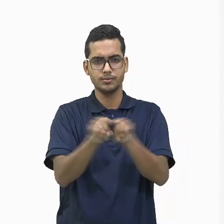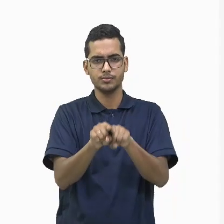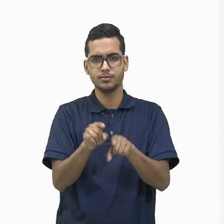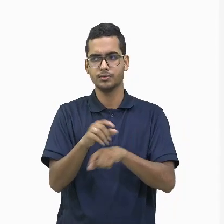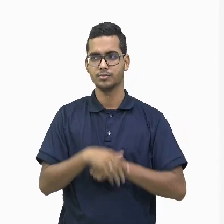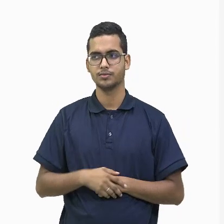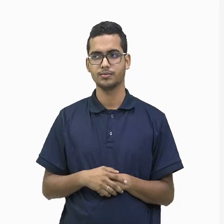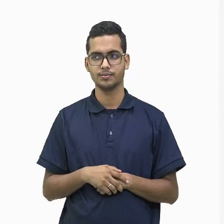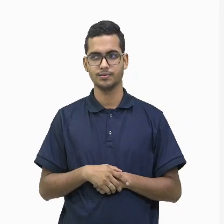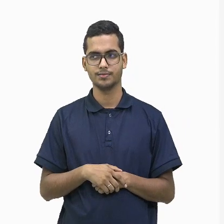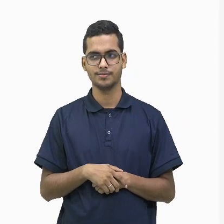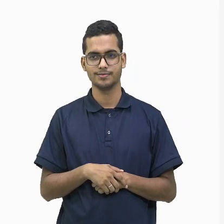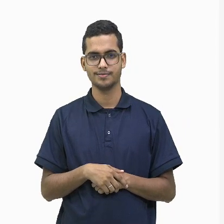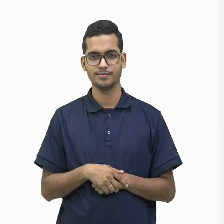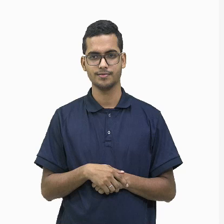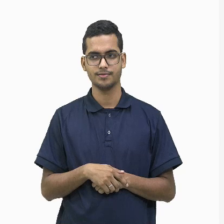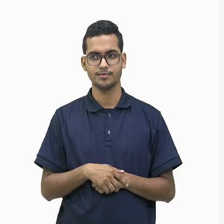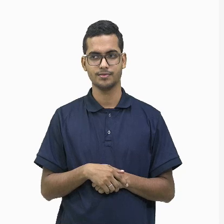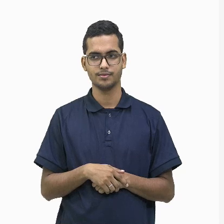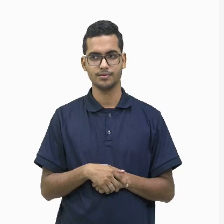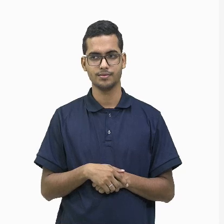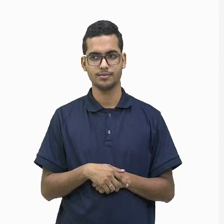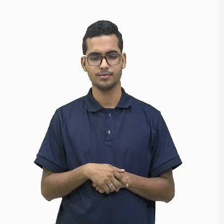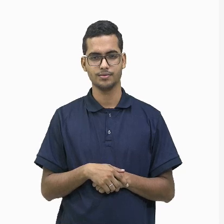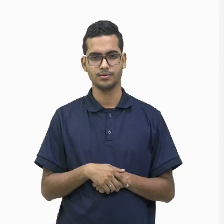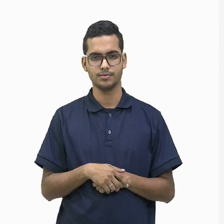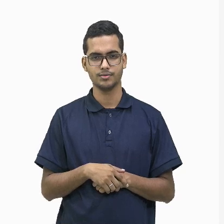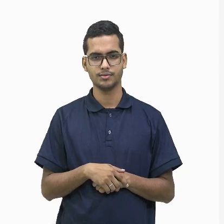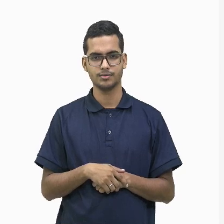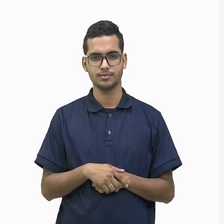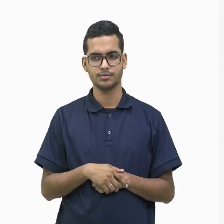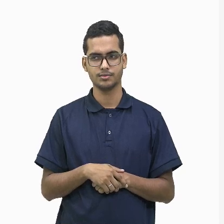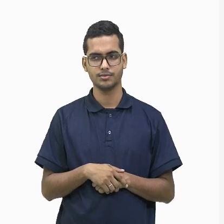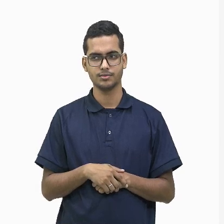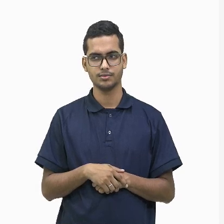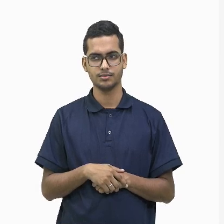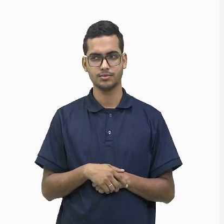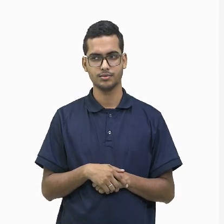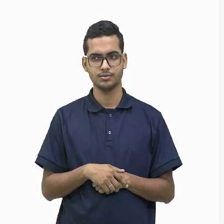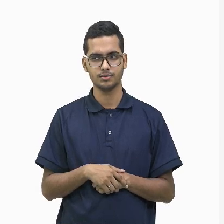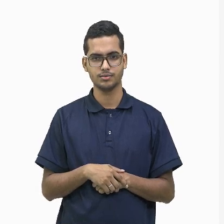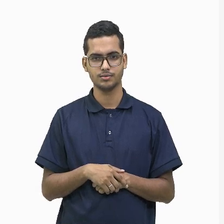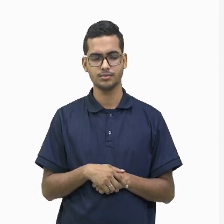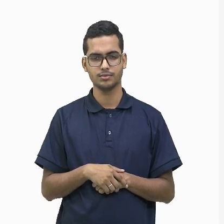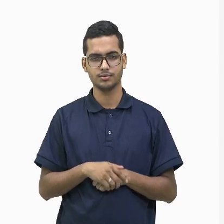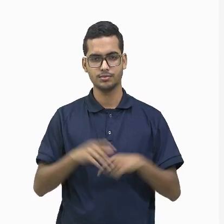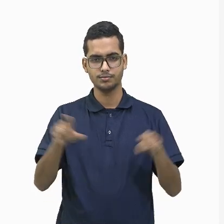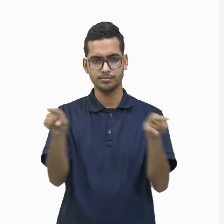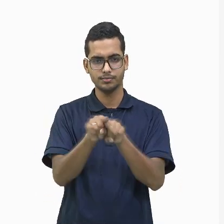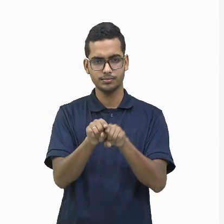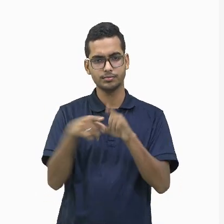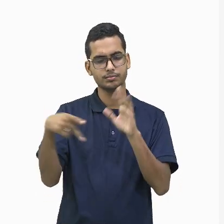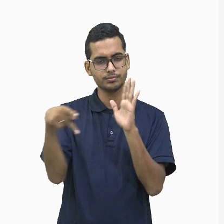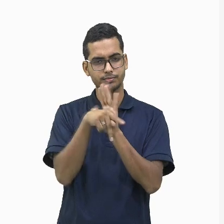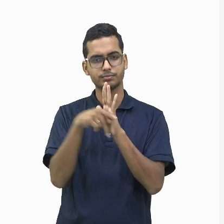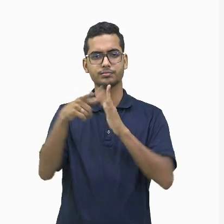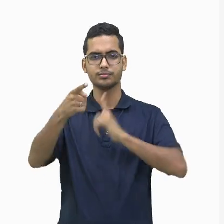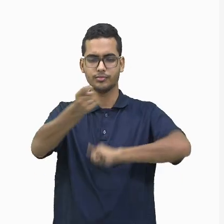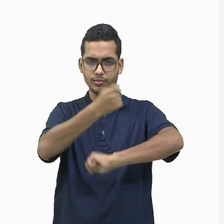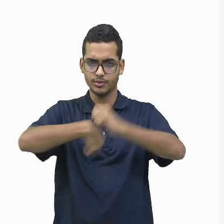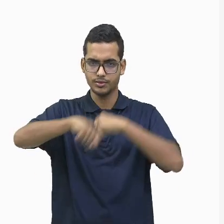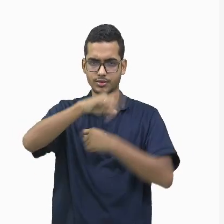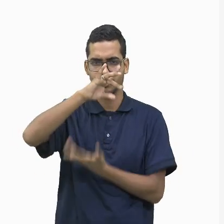Economicamente, né, a descentralização ela resultou em uma economia baseada